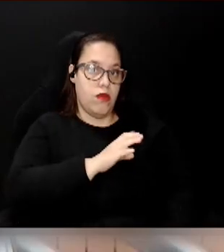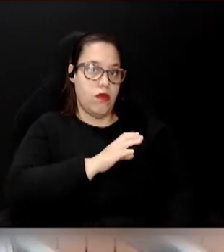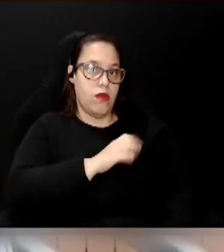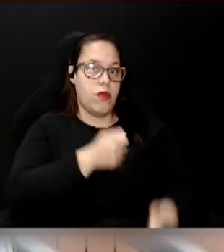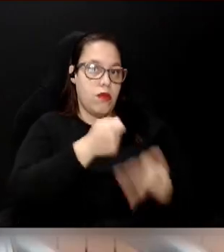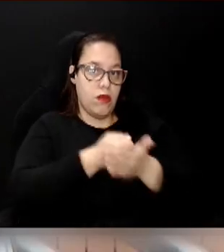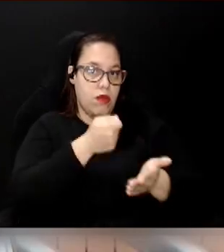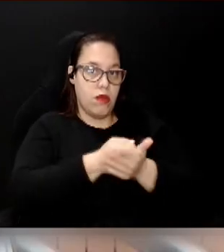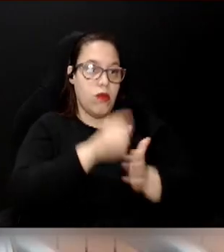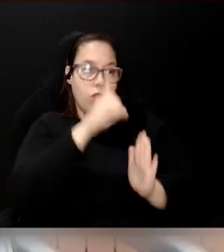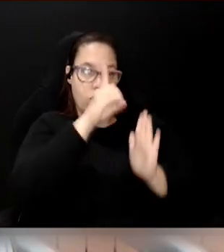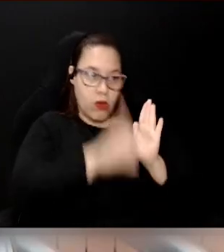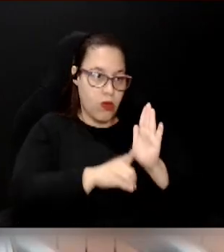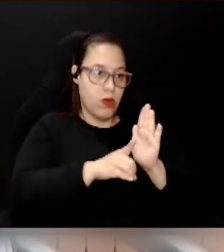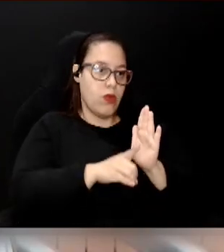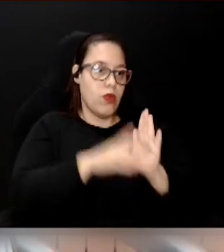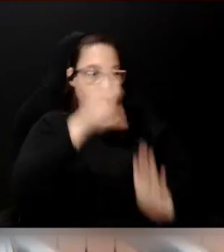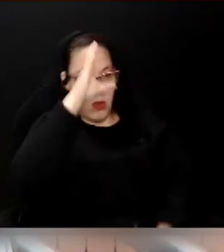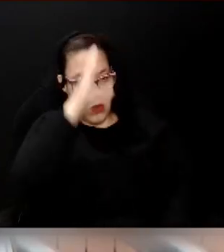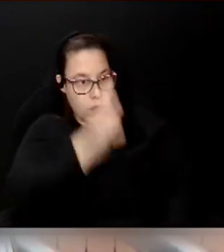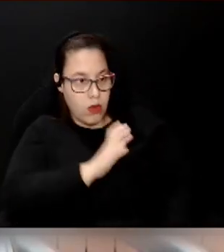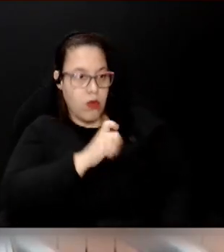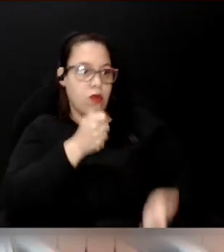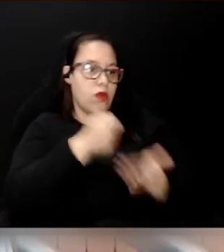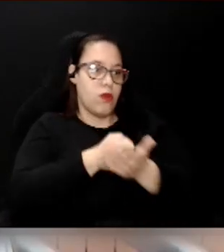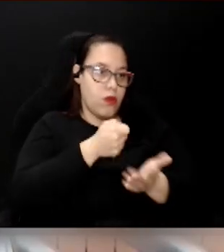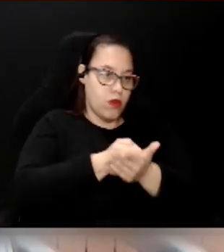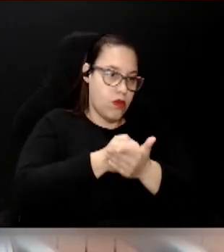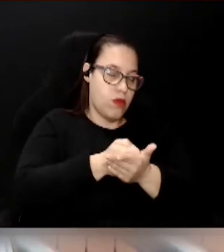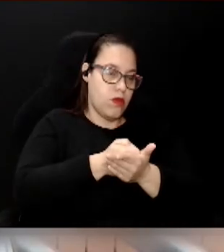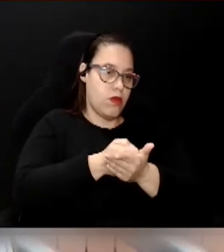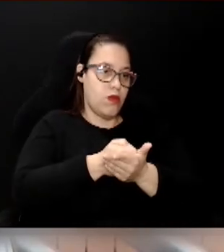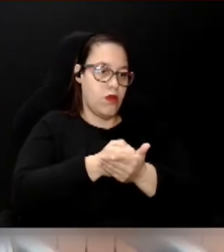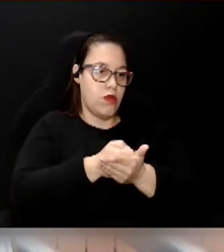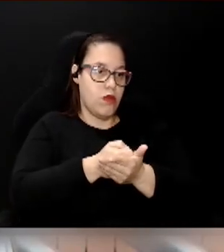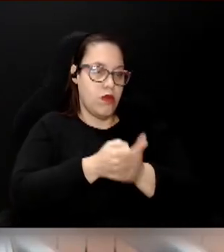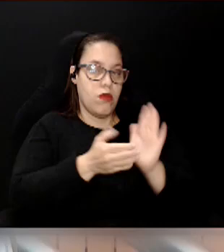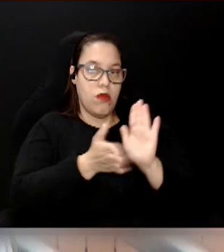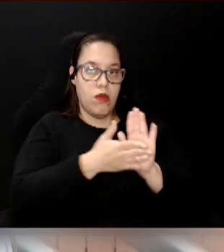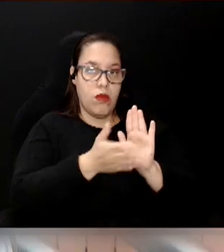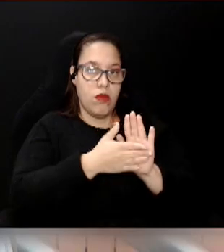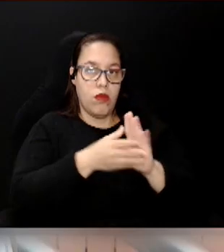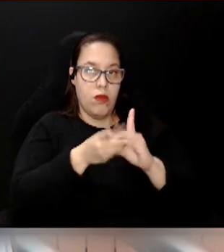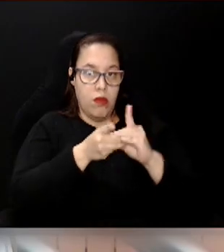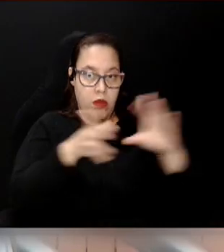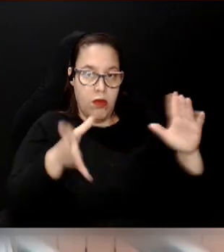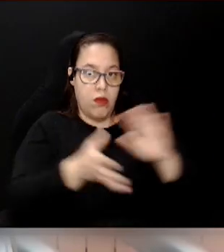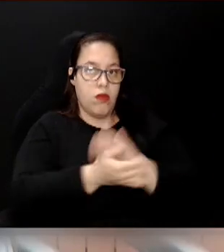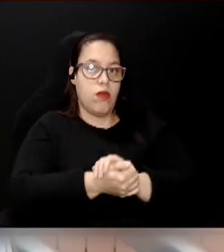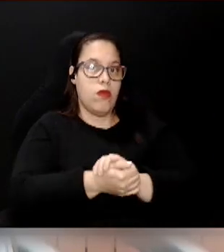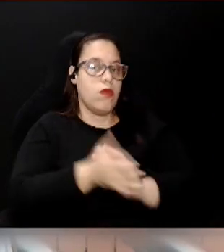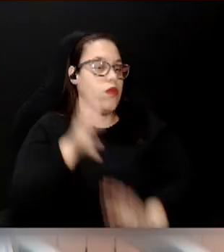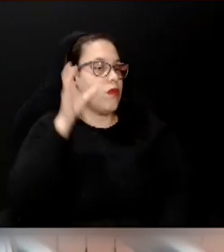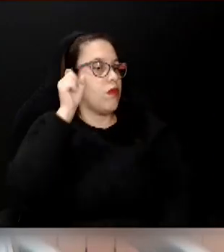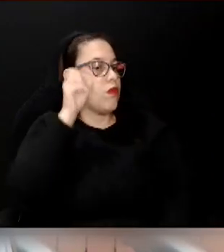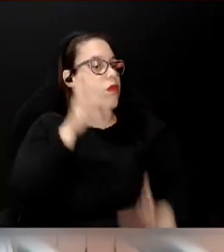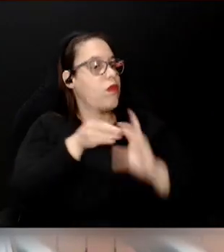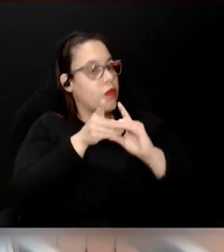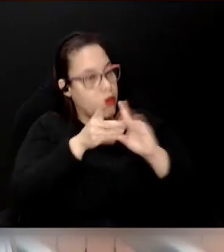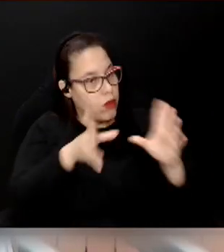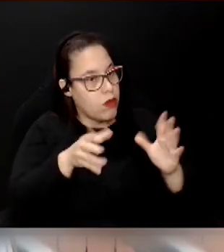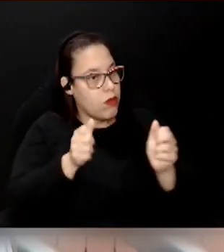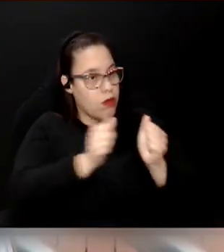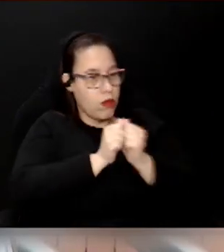à cidadania, exerce e concretiza a democracia. E a ouvidoria e a democracia andam de mãos